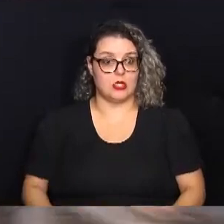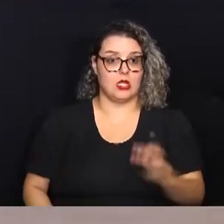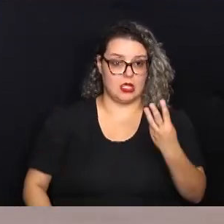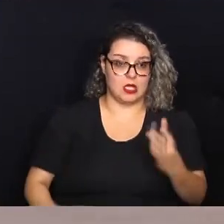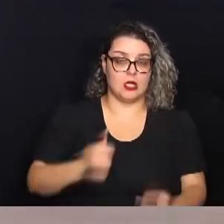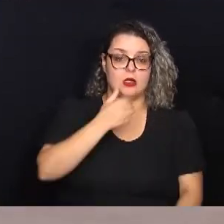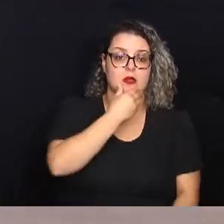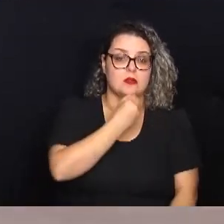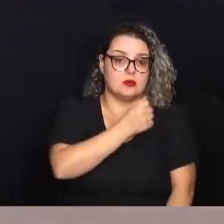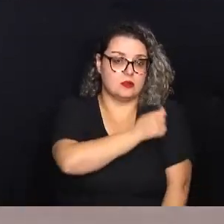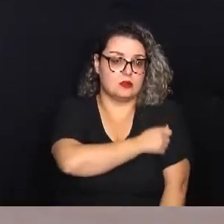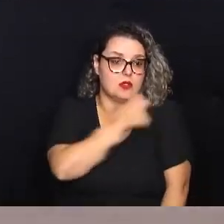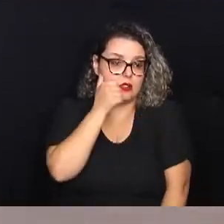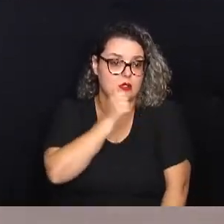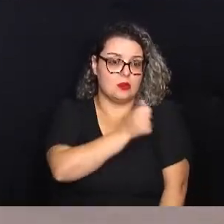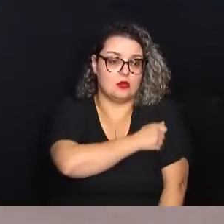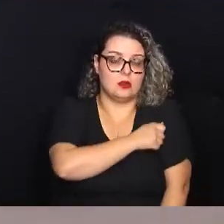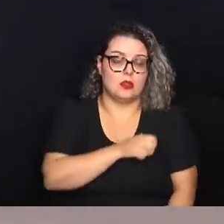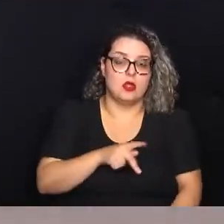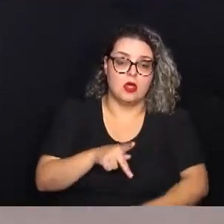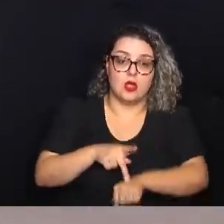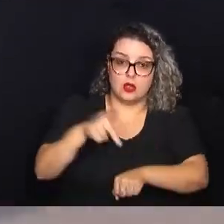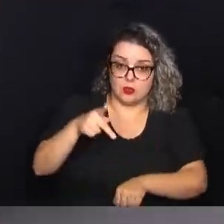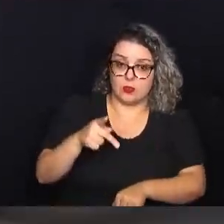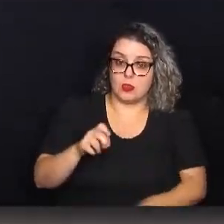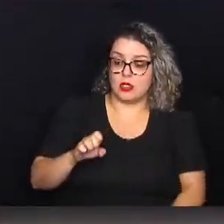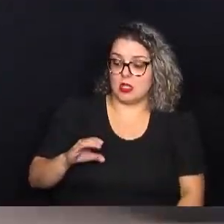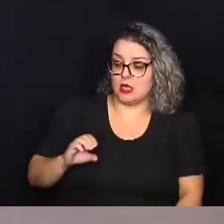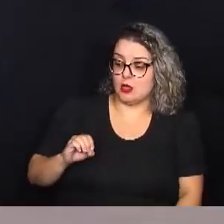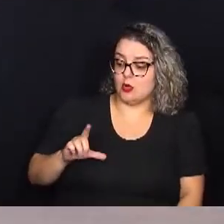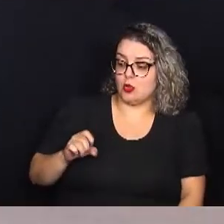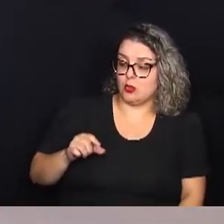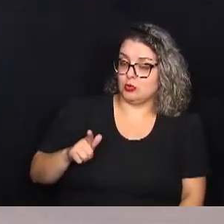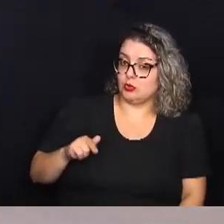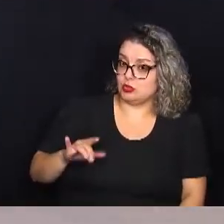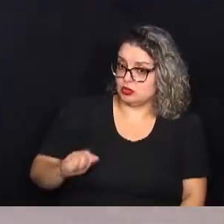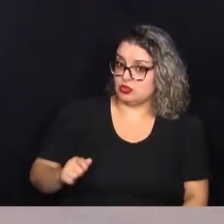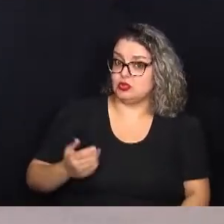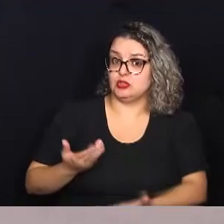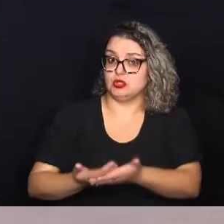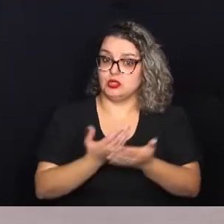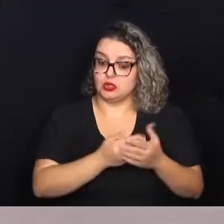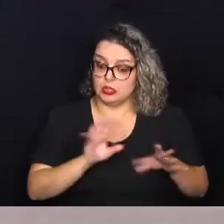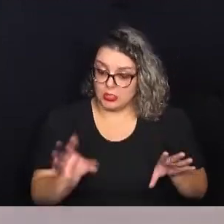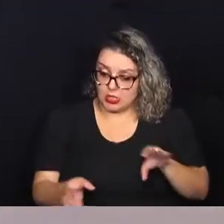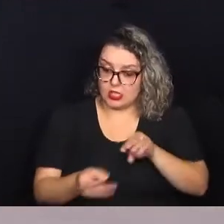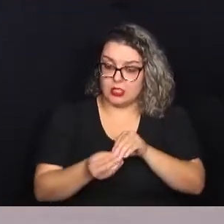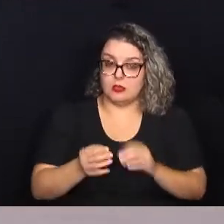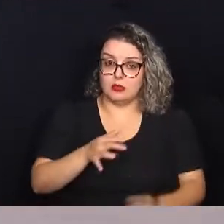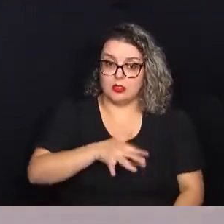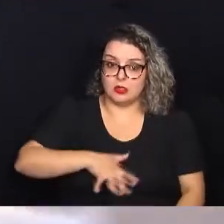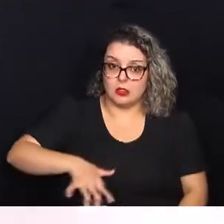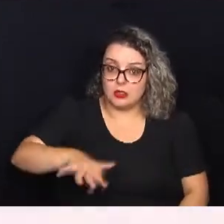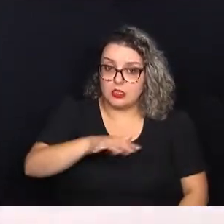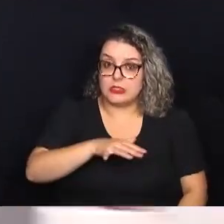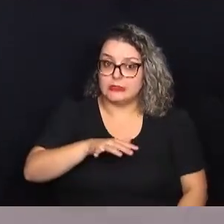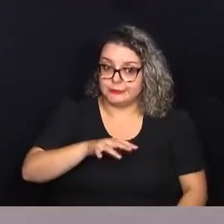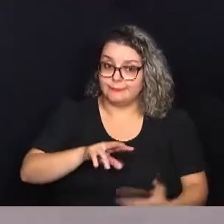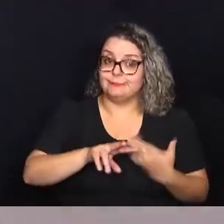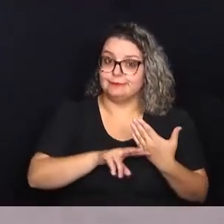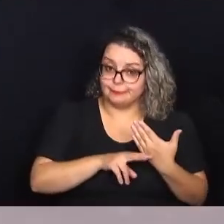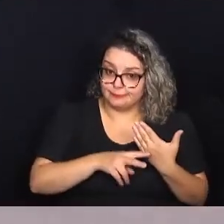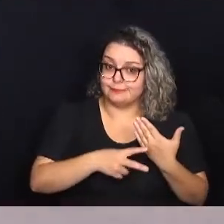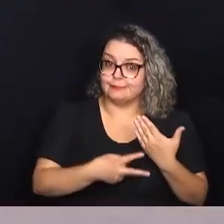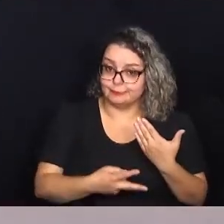e três alunos do curso de pós-graduação em ecologia o estudo concluiu que a região está